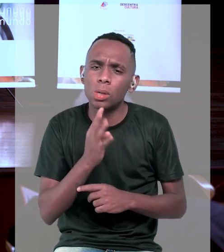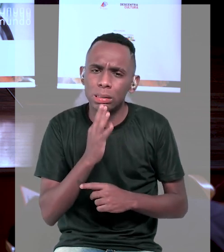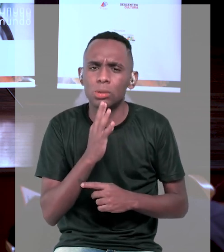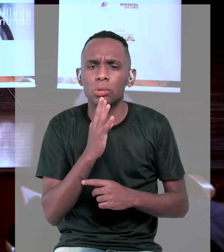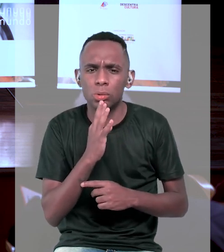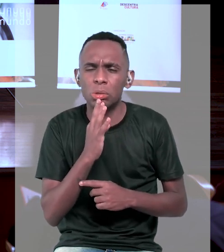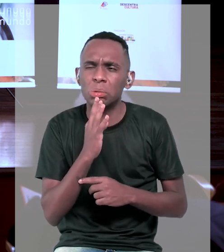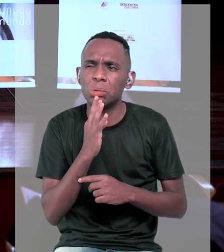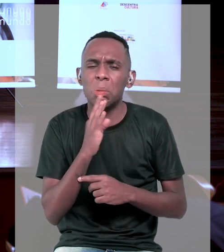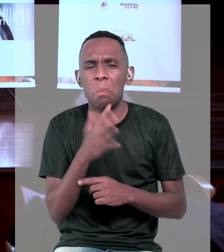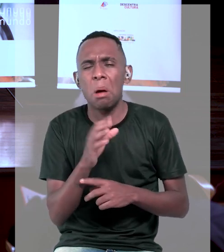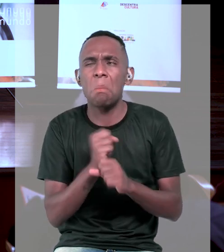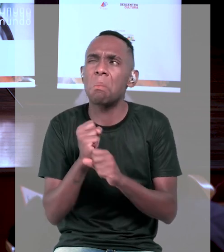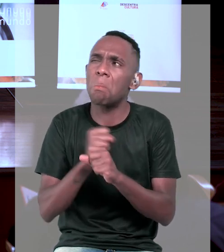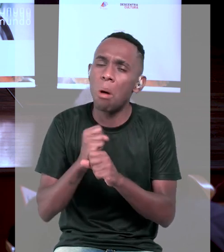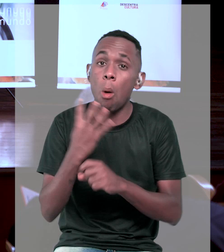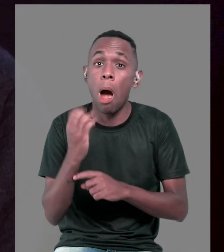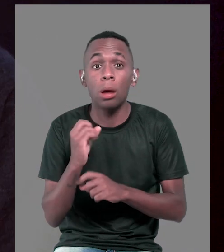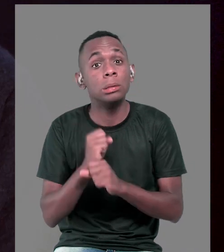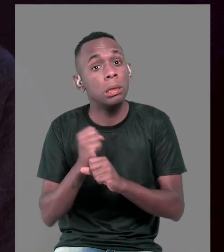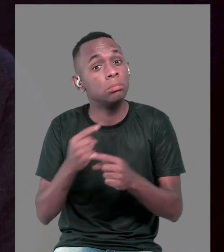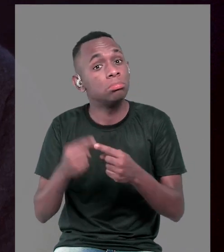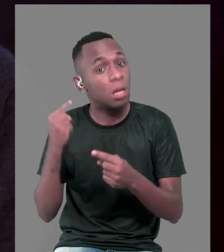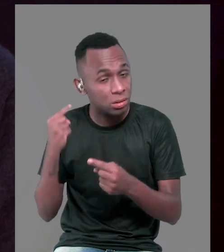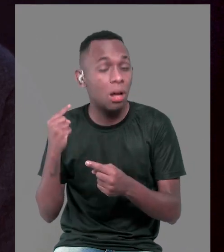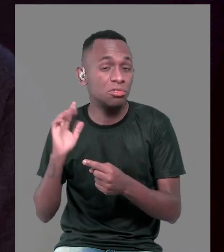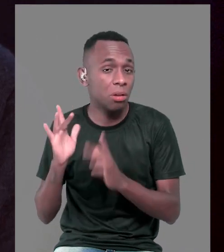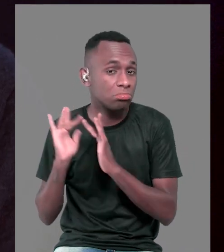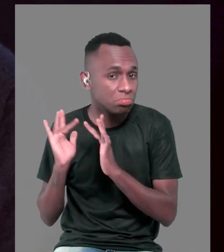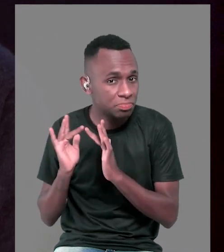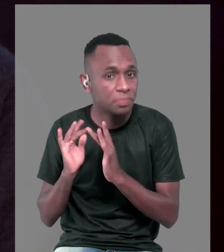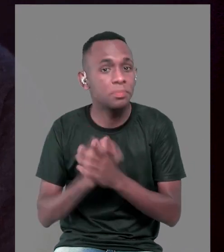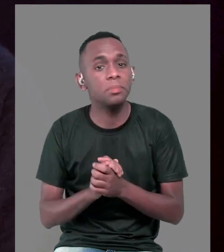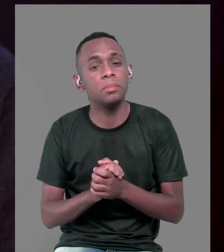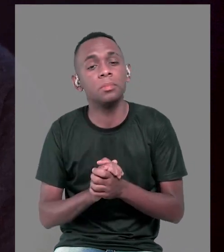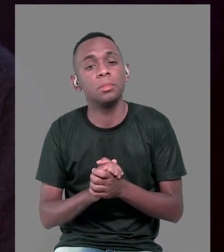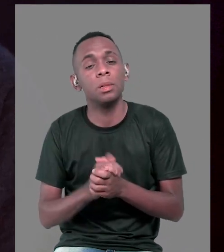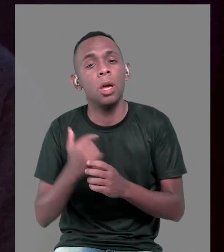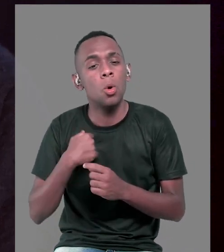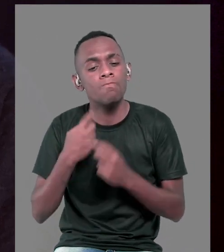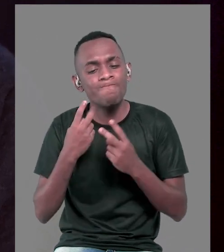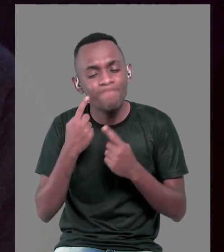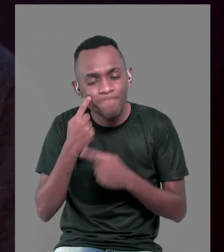há uns 40 anos ou quase, e eu vi começar o Sempre um